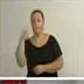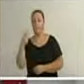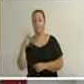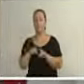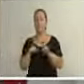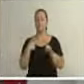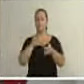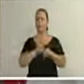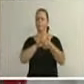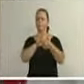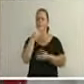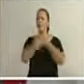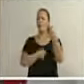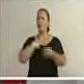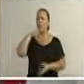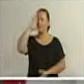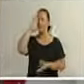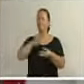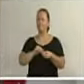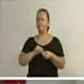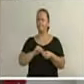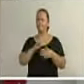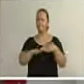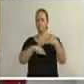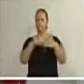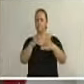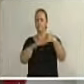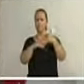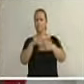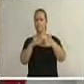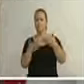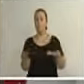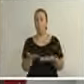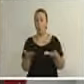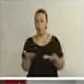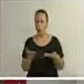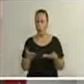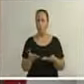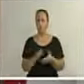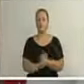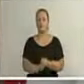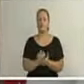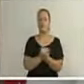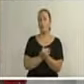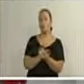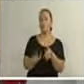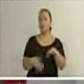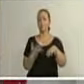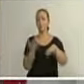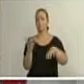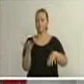relação ao processo de impedimento que está em curso no Congresso